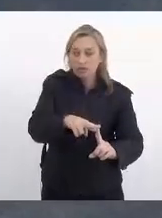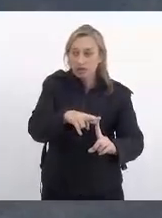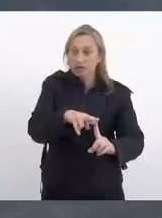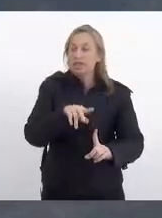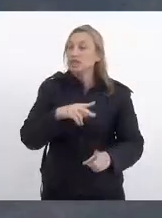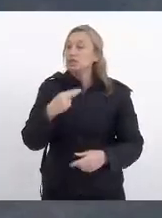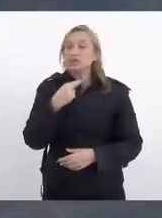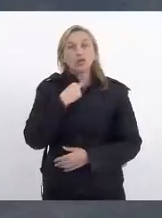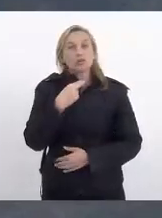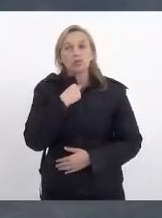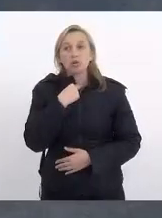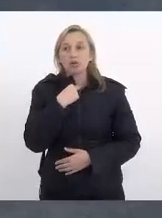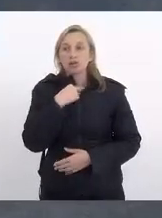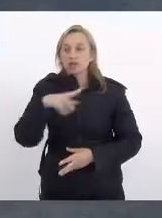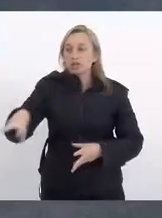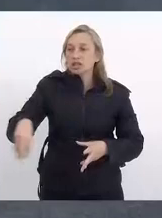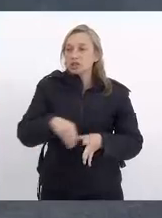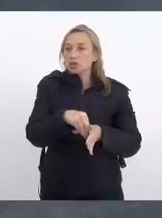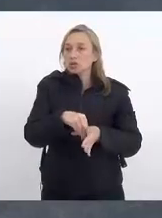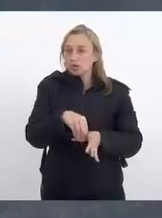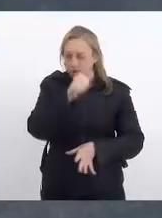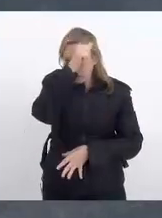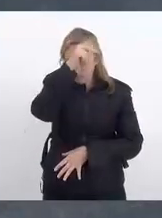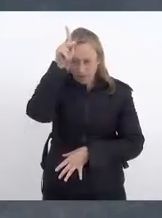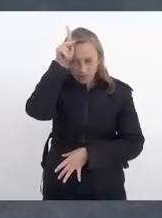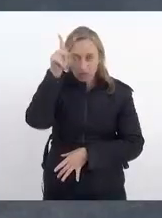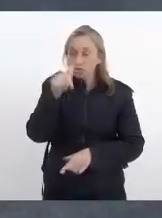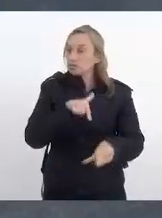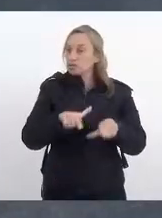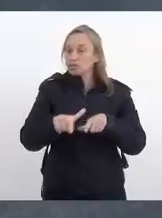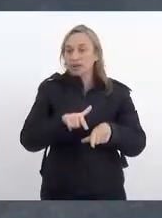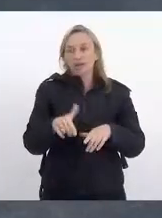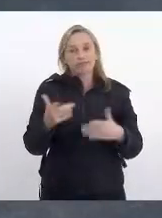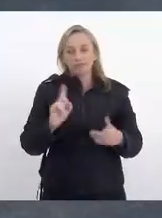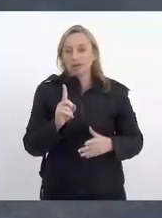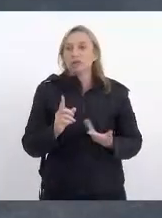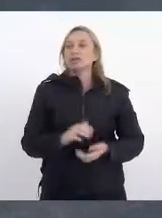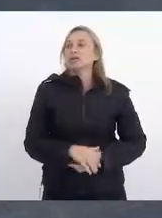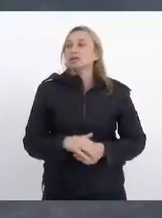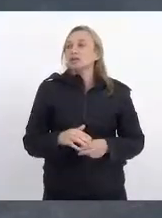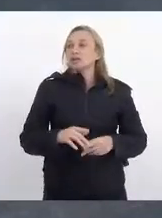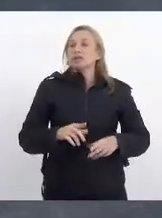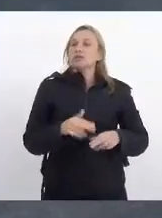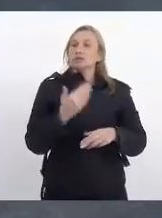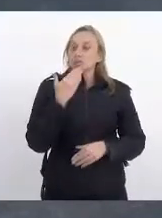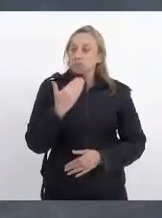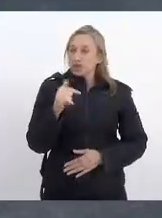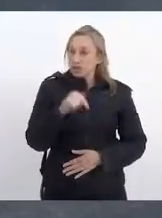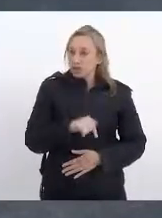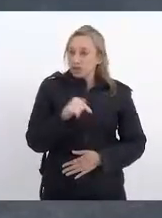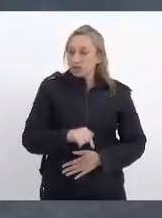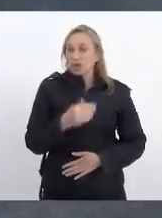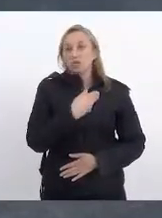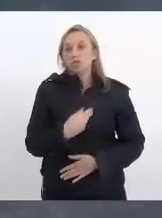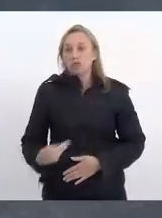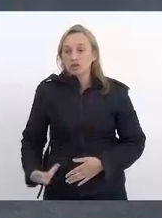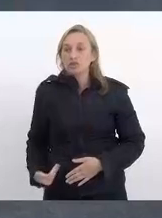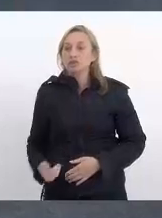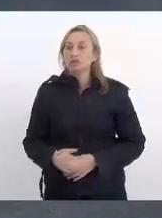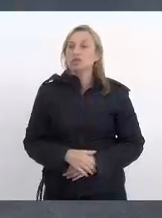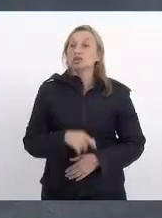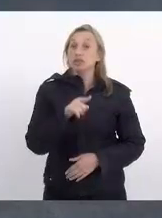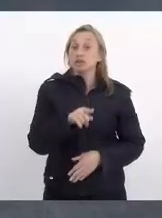ele não pode ser levianamente trabalhado dessa forma a gente faz um apelo ao Governador